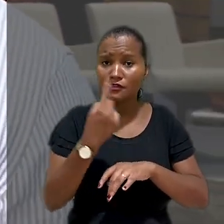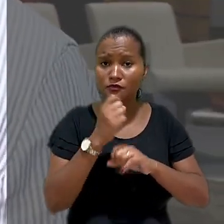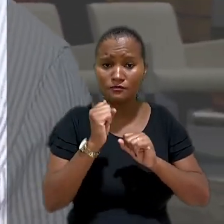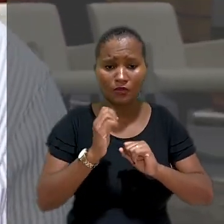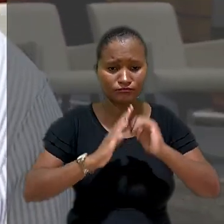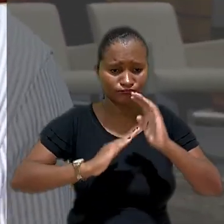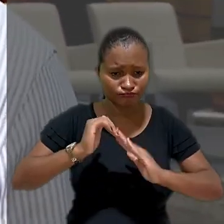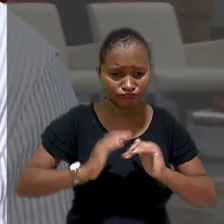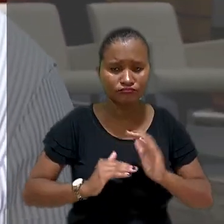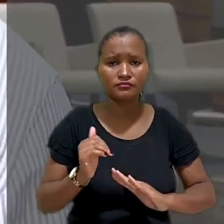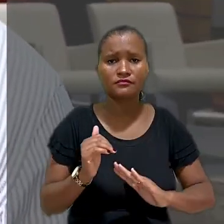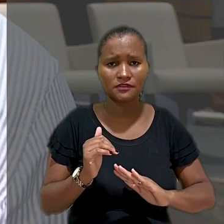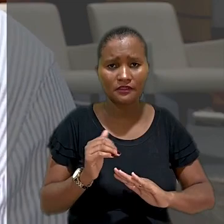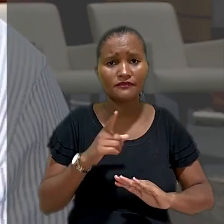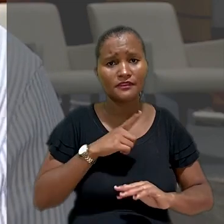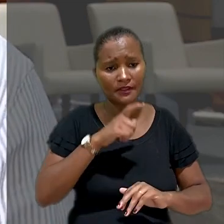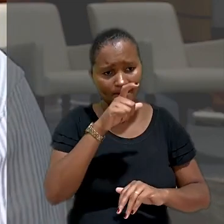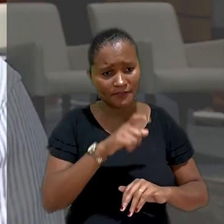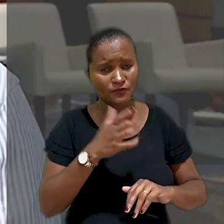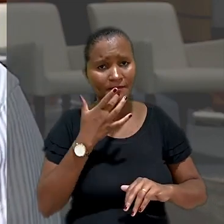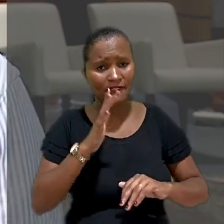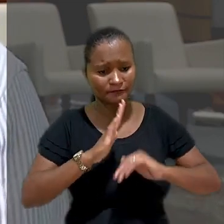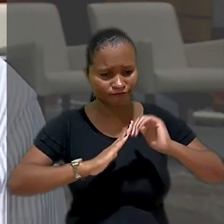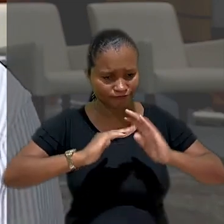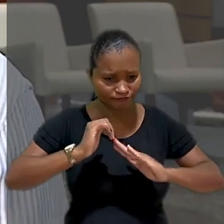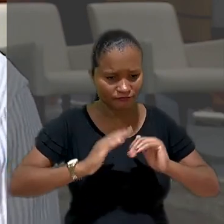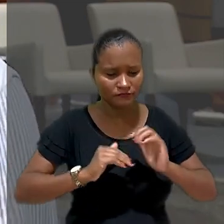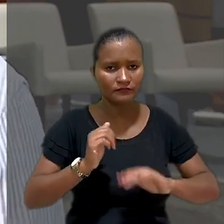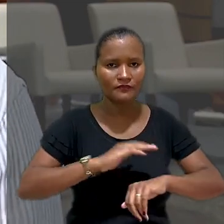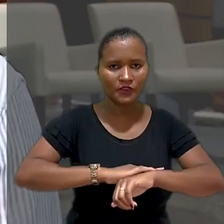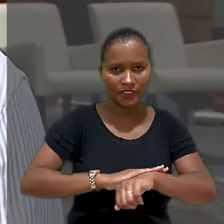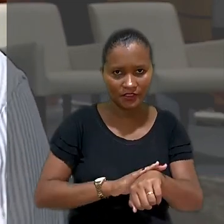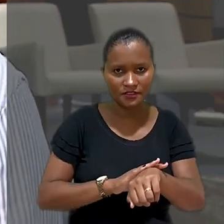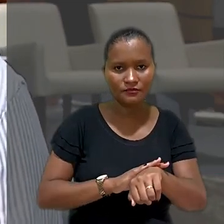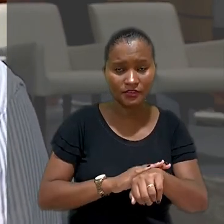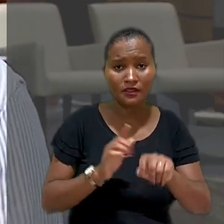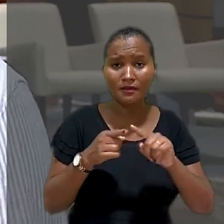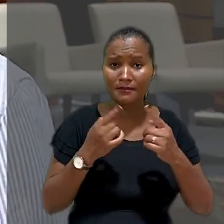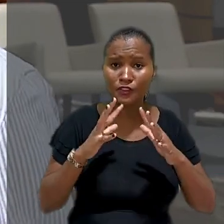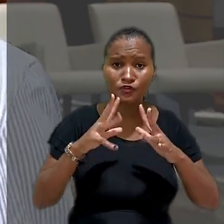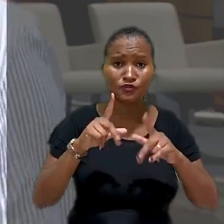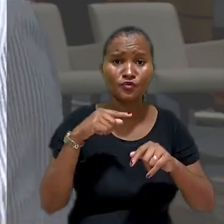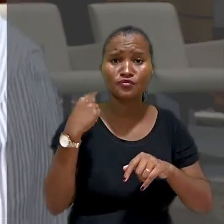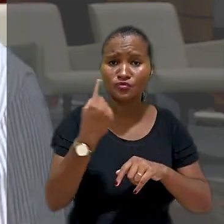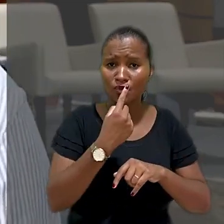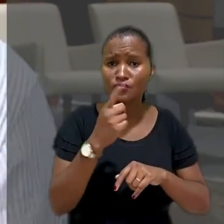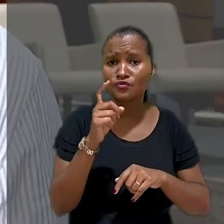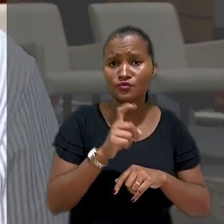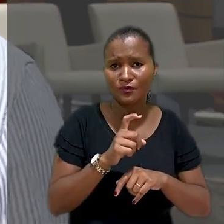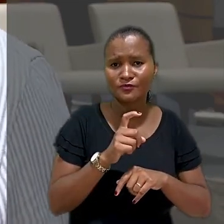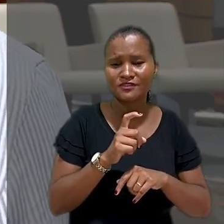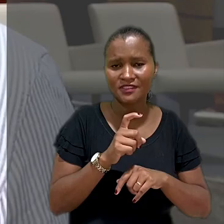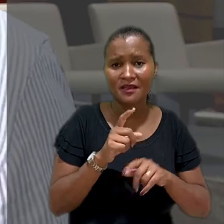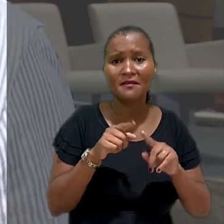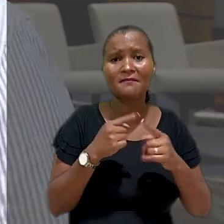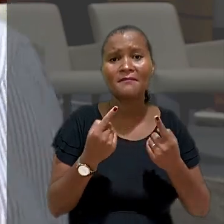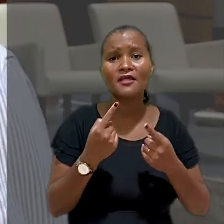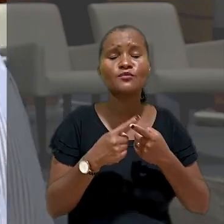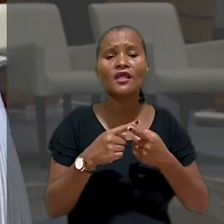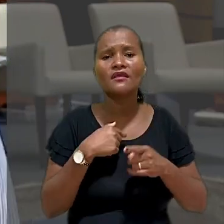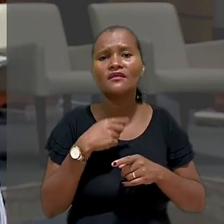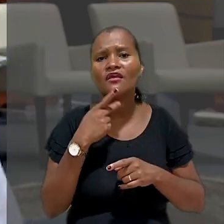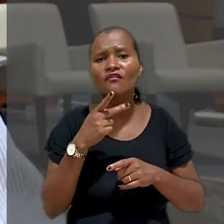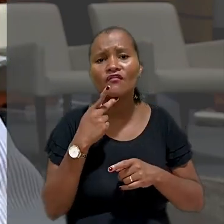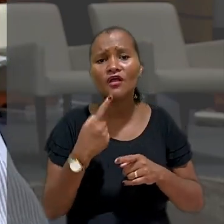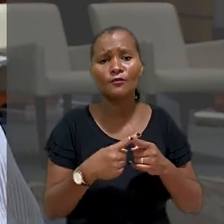disso e de que a gente pode se desconstruir então existem pessoas brancas em desconstrução do racismo mas todos nós somos racistas E por que que